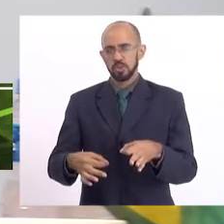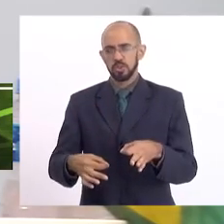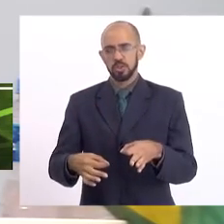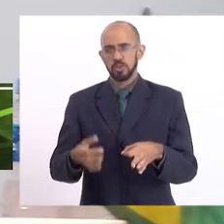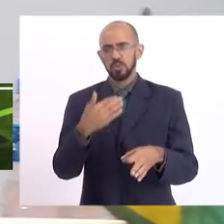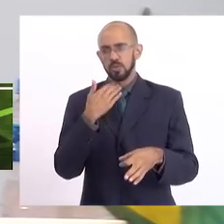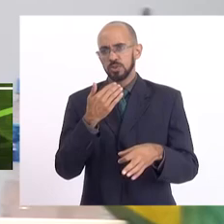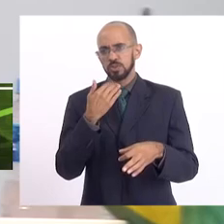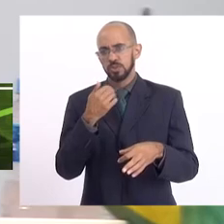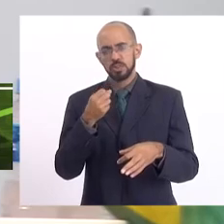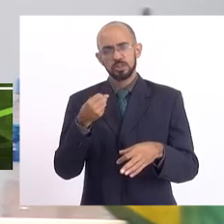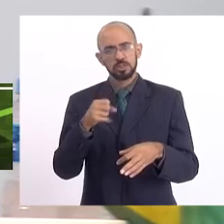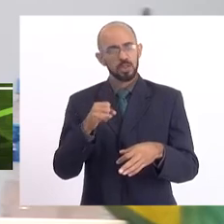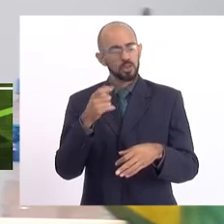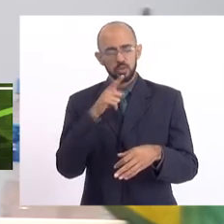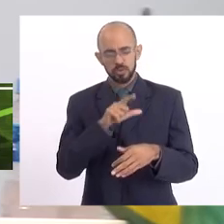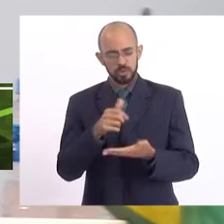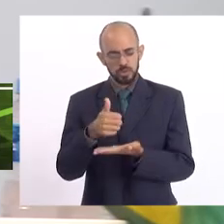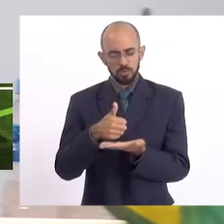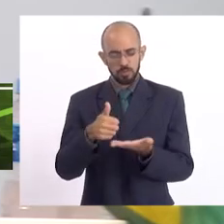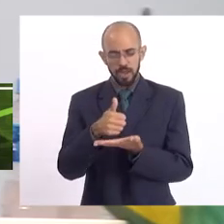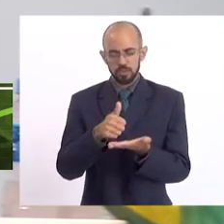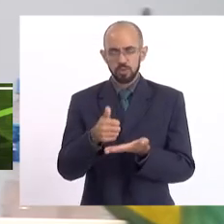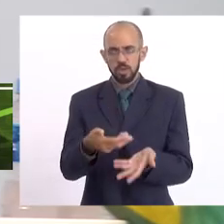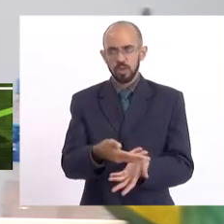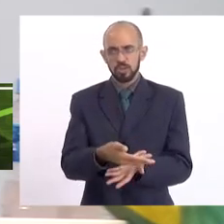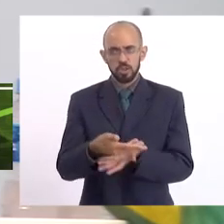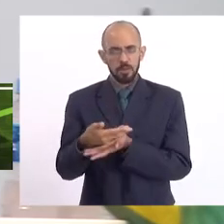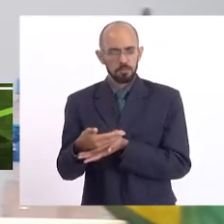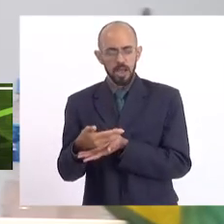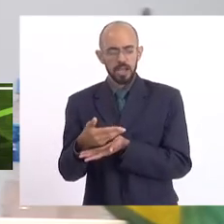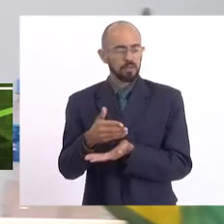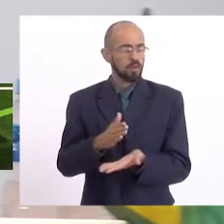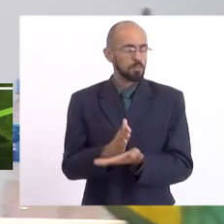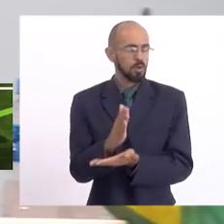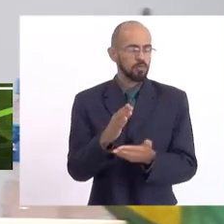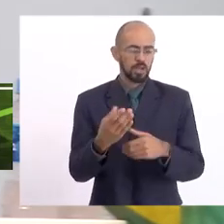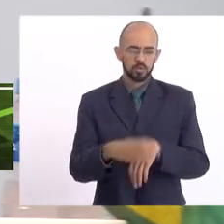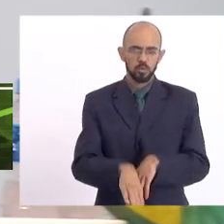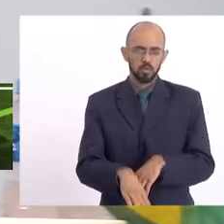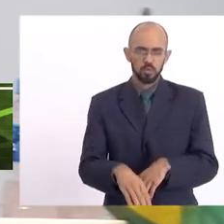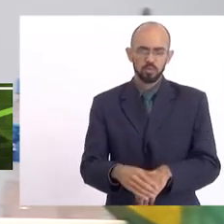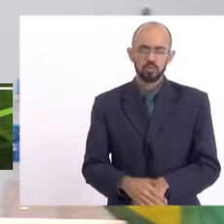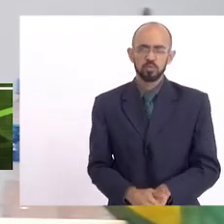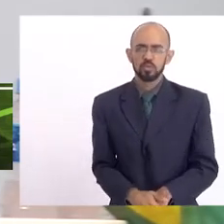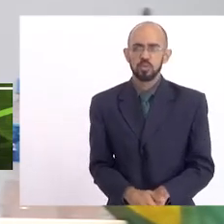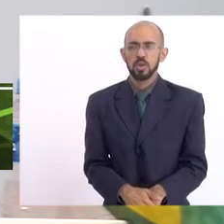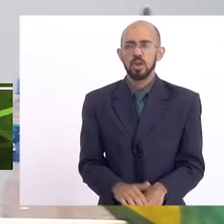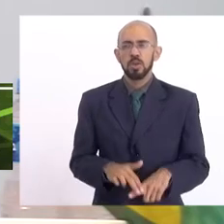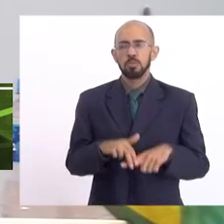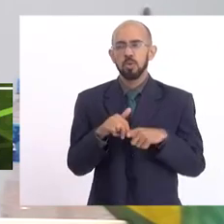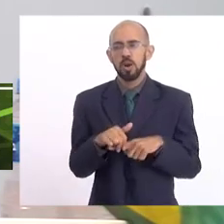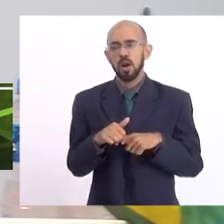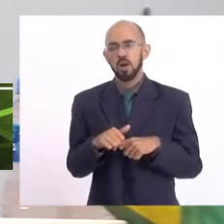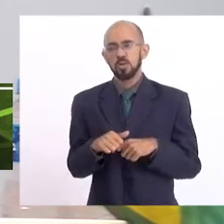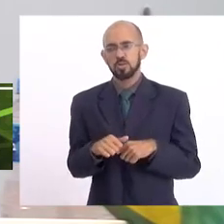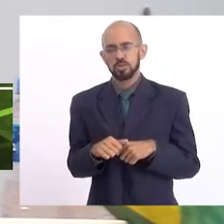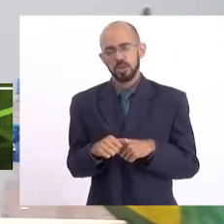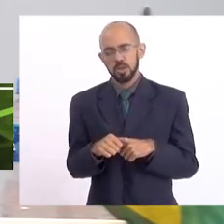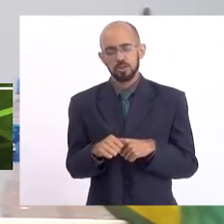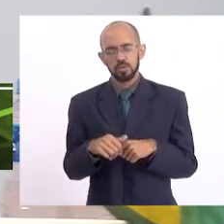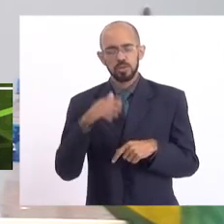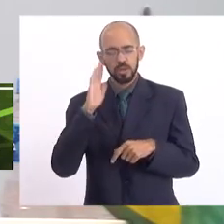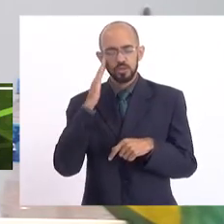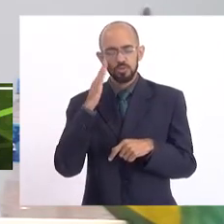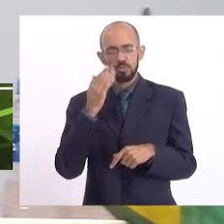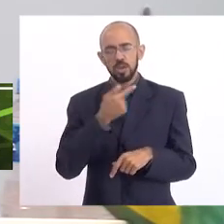obrigação mais basilar, que é chamar quem foi aprovado no concurso público. E, graças à sensibilidade do governador Cláudio Castro e também